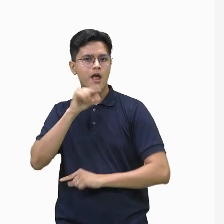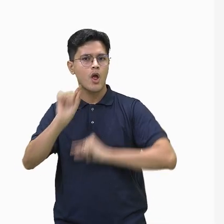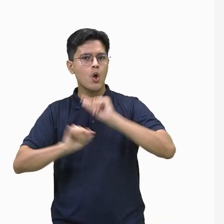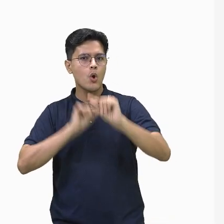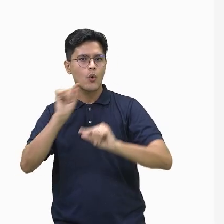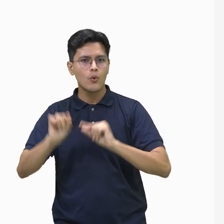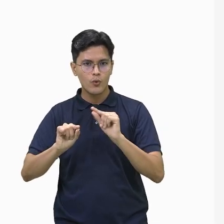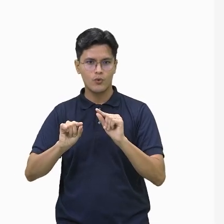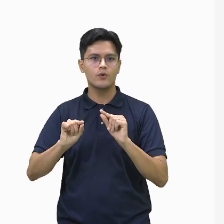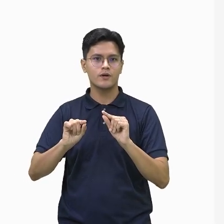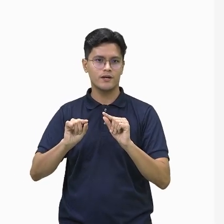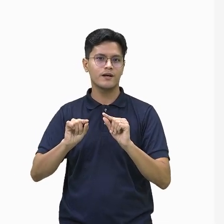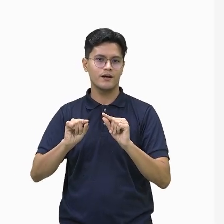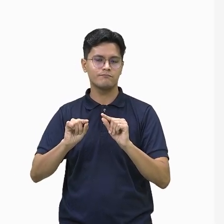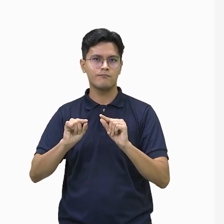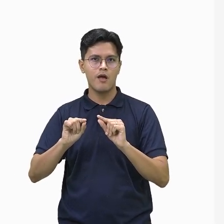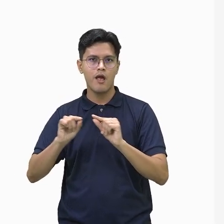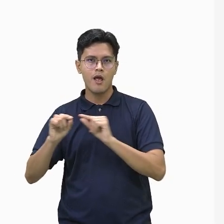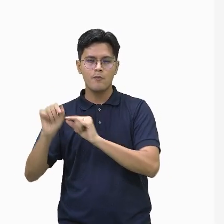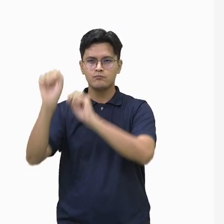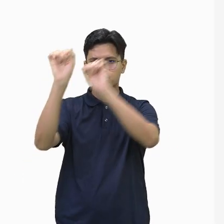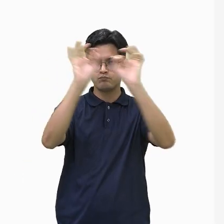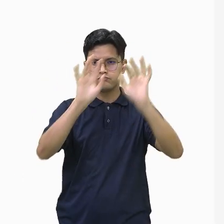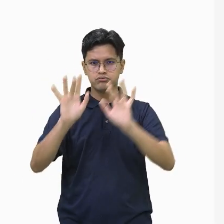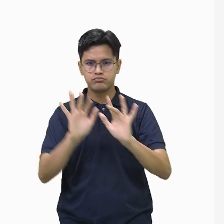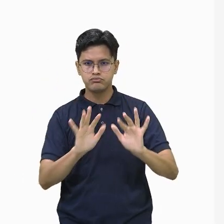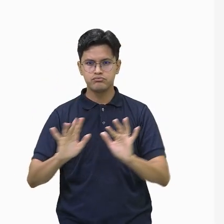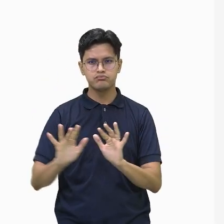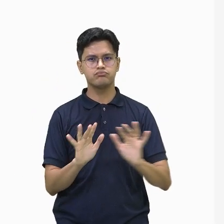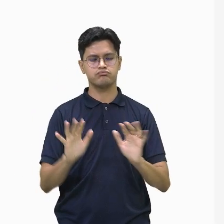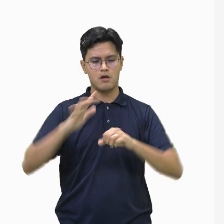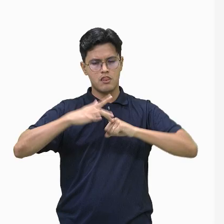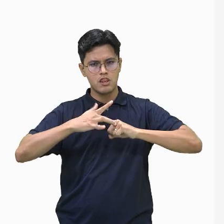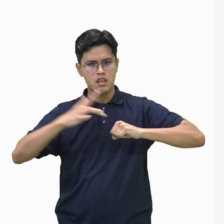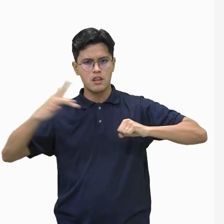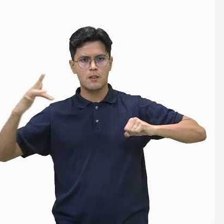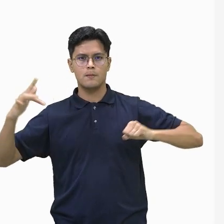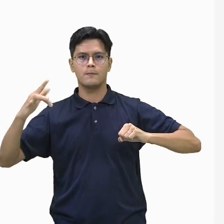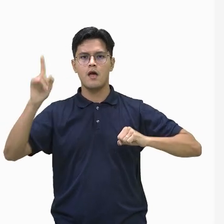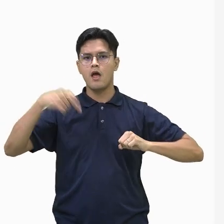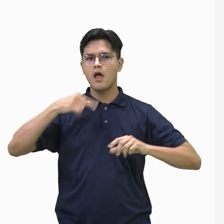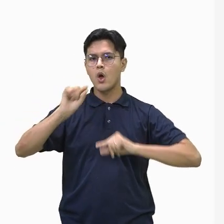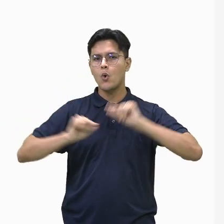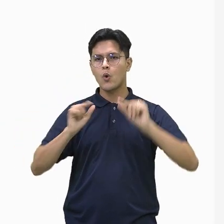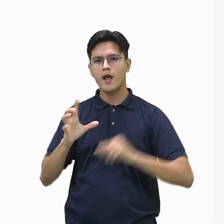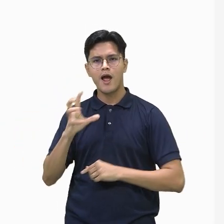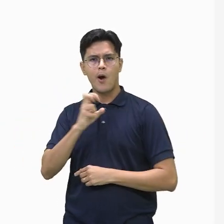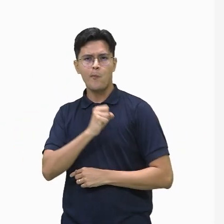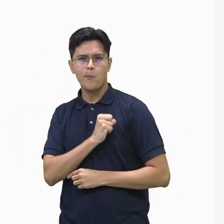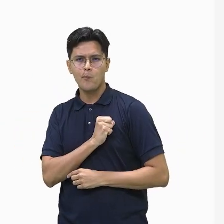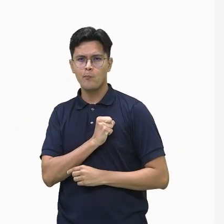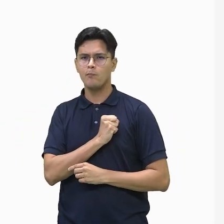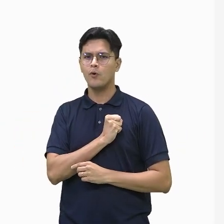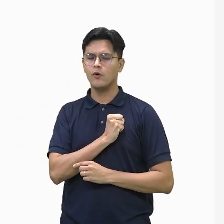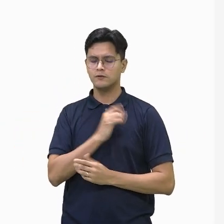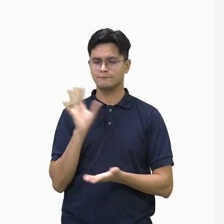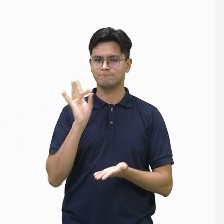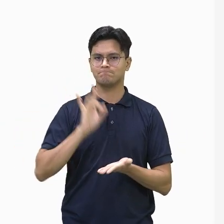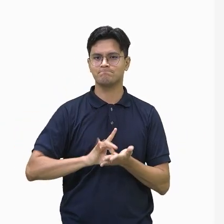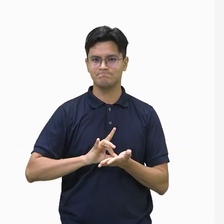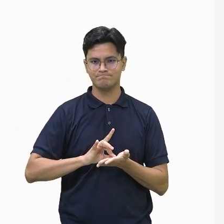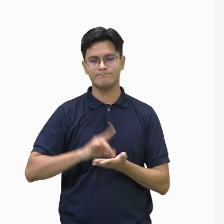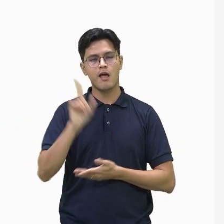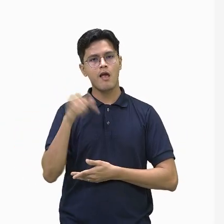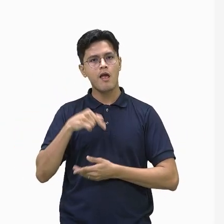de um dourado estio, eras o edílio de um amor sublime. Eras